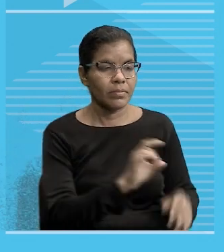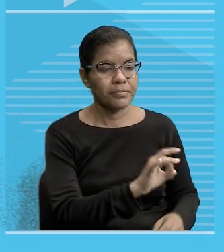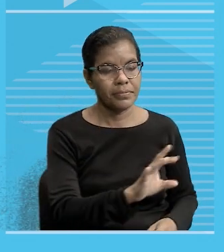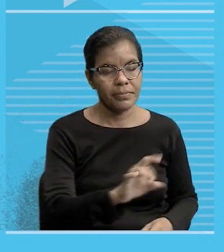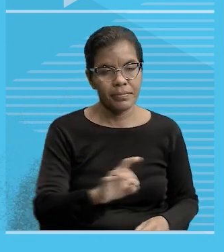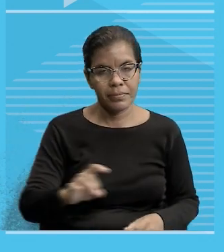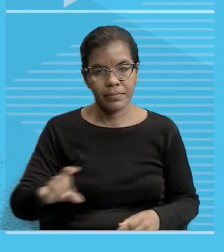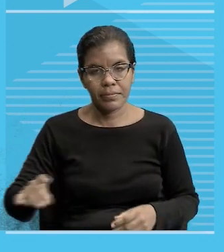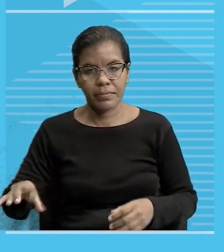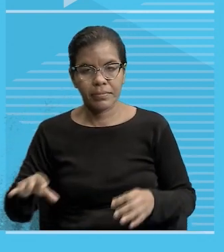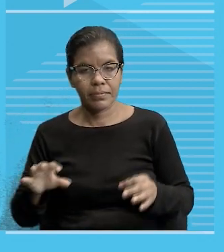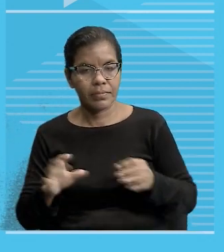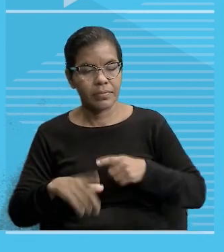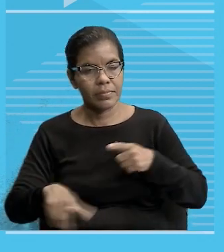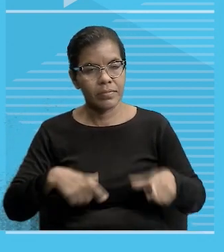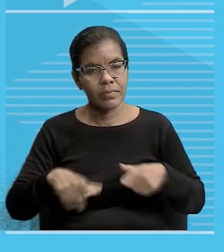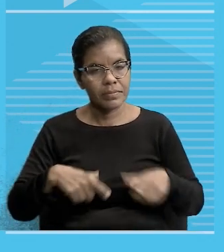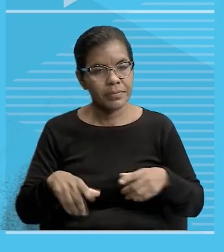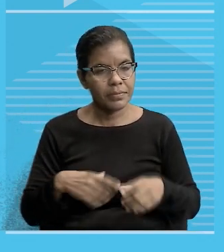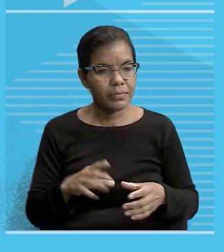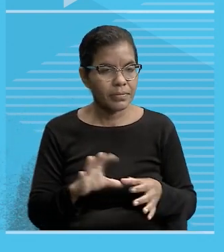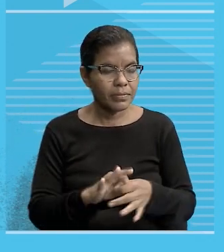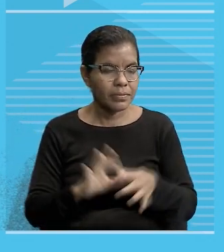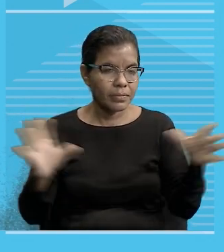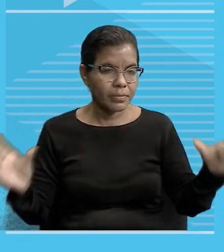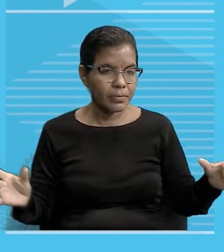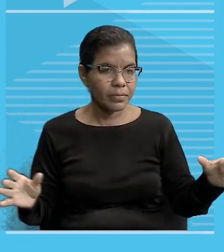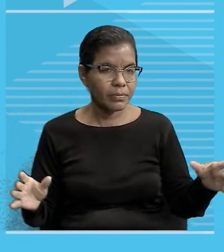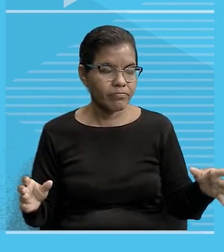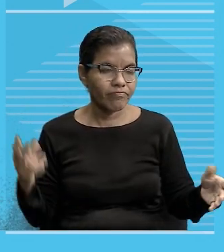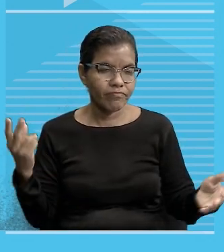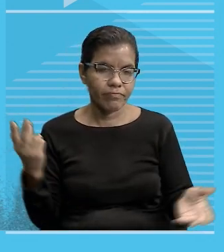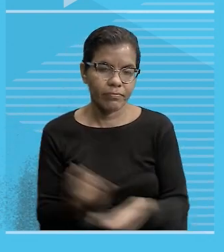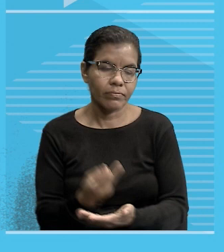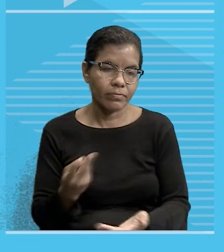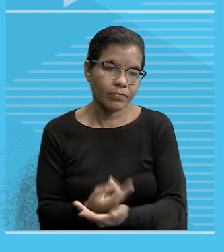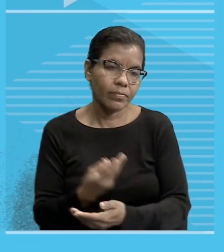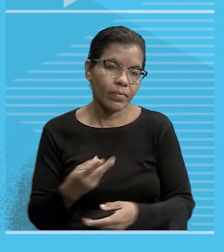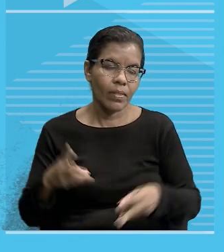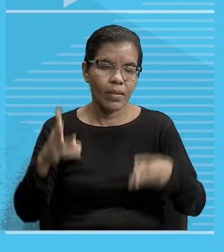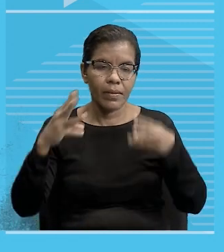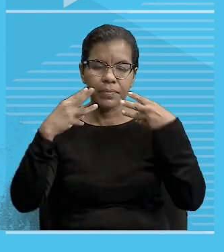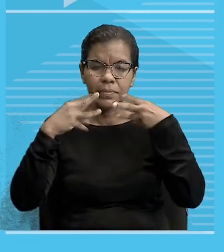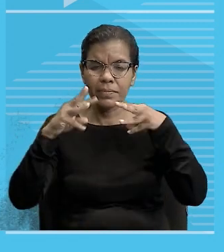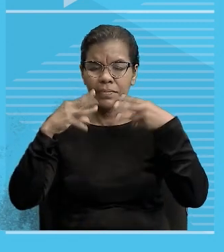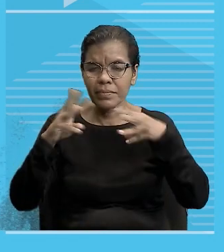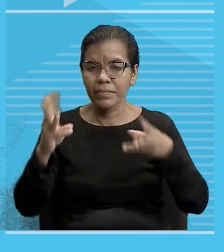trabalha de maneira independente aqui nessa empresa tá aí o erro marketing